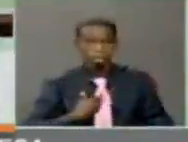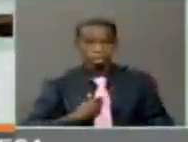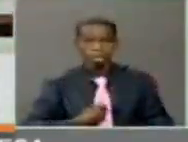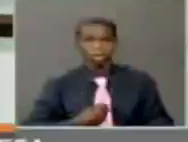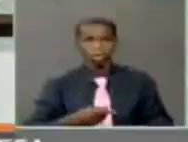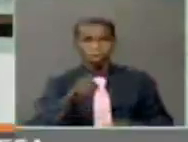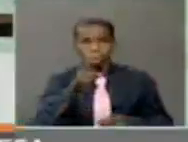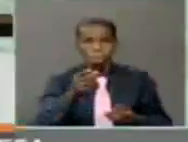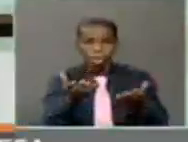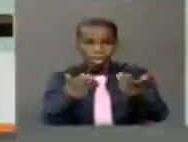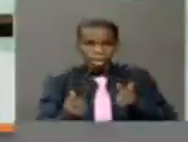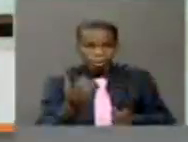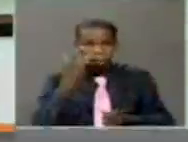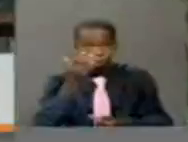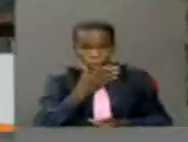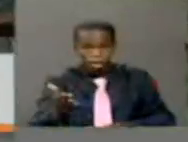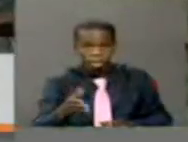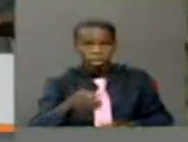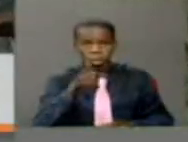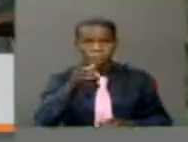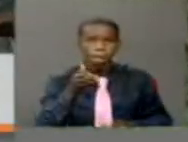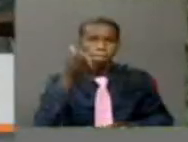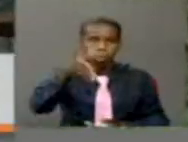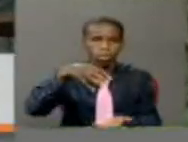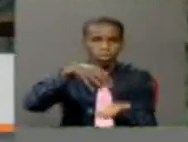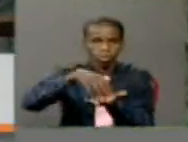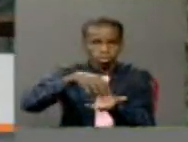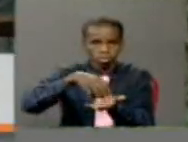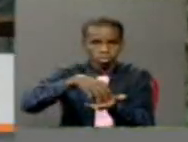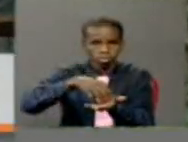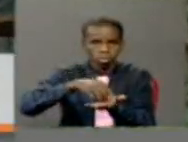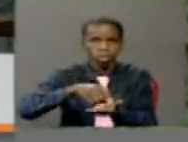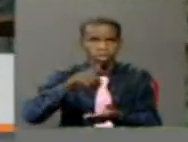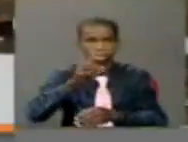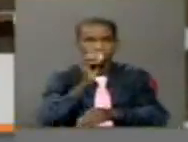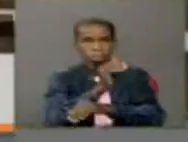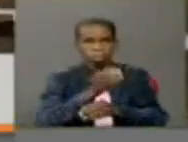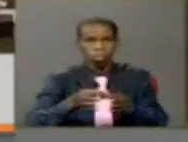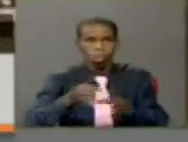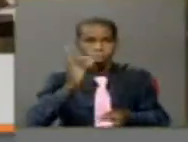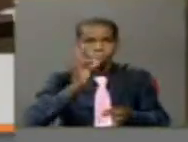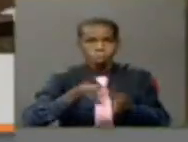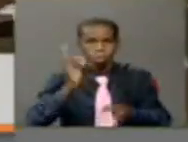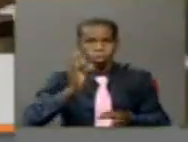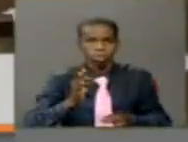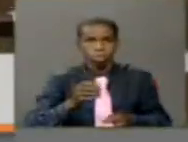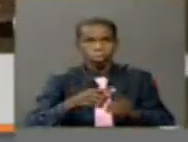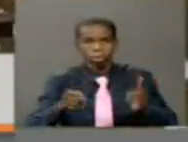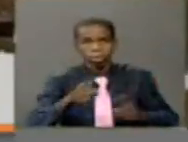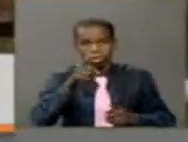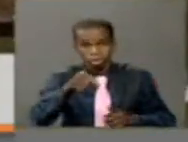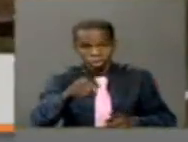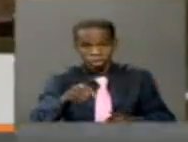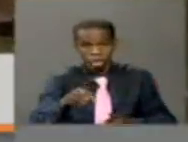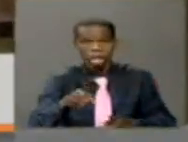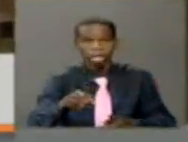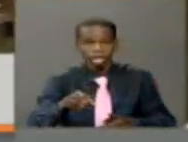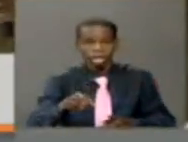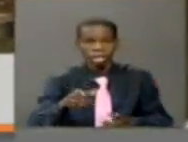vir a Dambi Angola, aldeia Viçosa, município de Danjequetês, devendo para o efeito obedecer aos rituais da região.